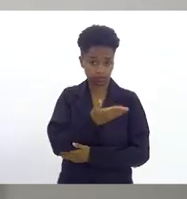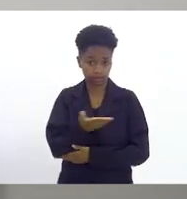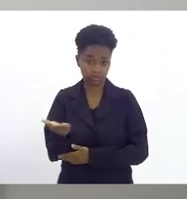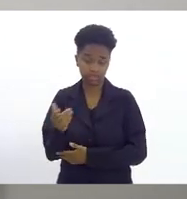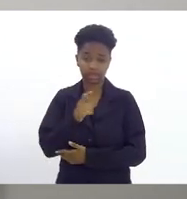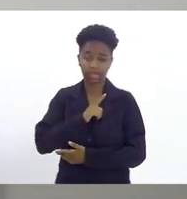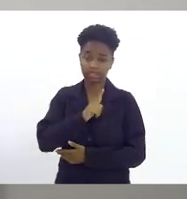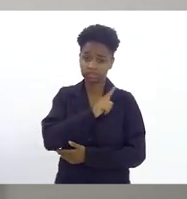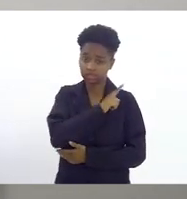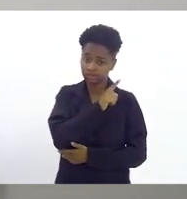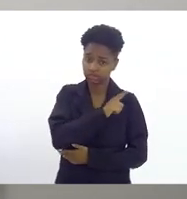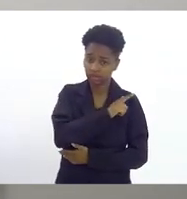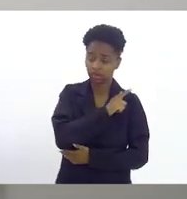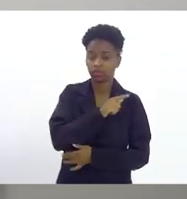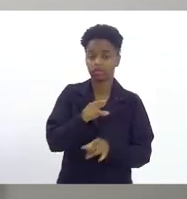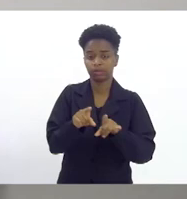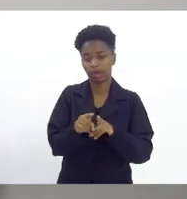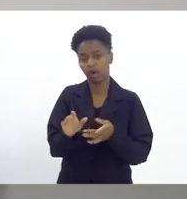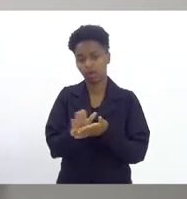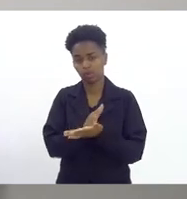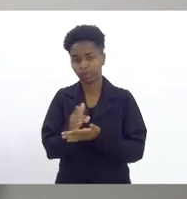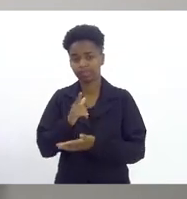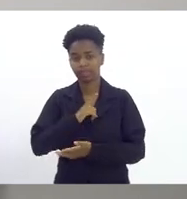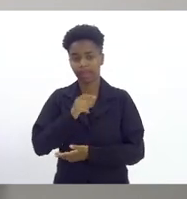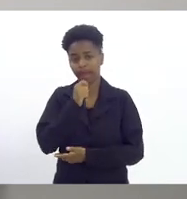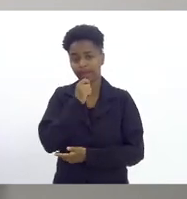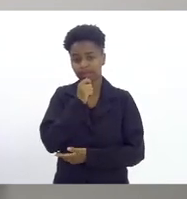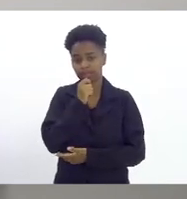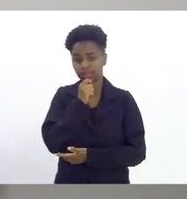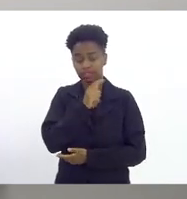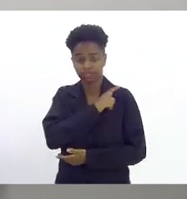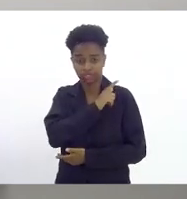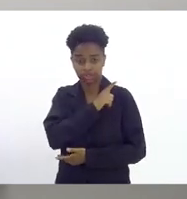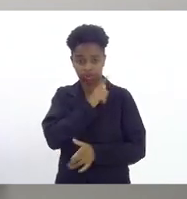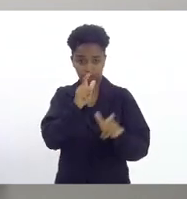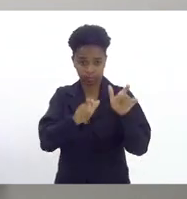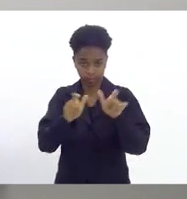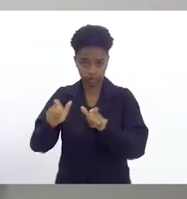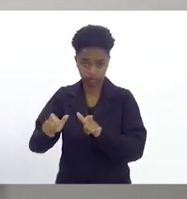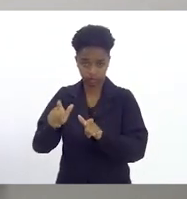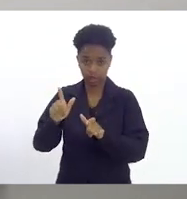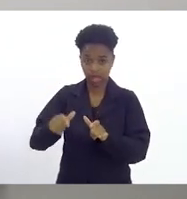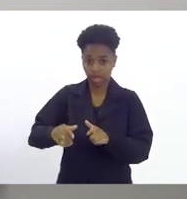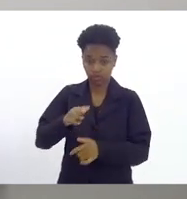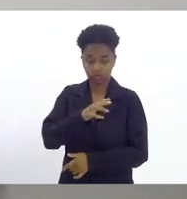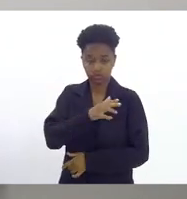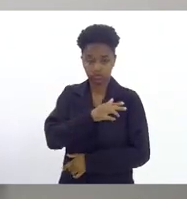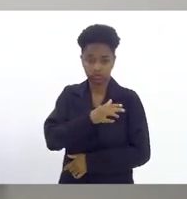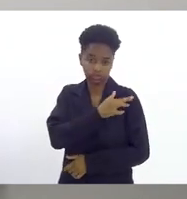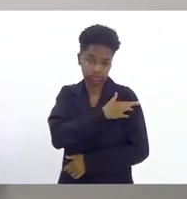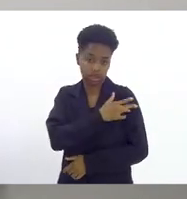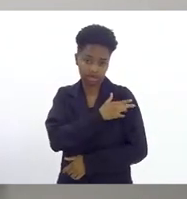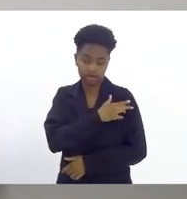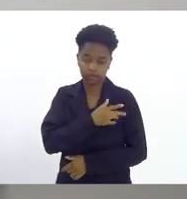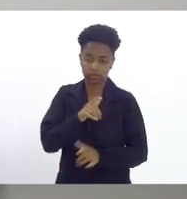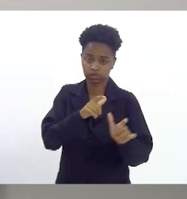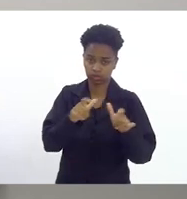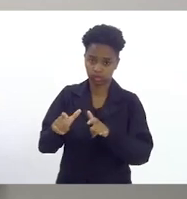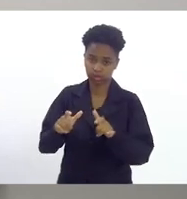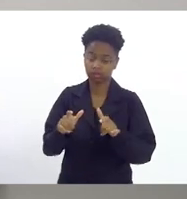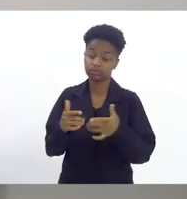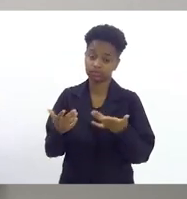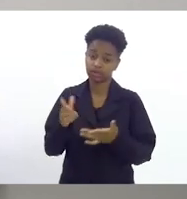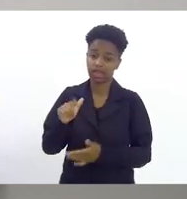tinham gestão e algumas que ainda tem gestão de pessoas né que era um Donos das instituições apesar de